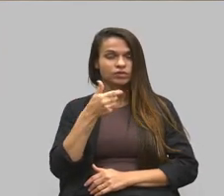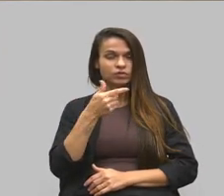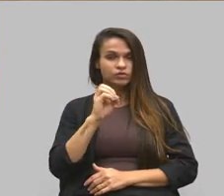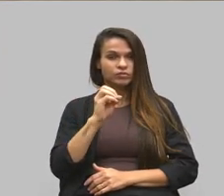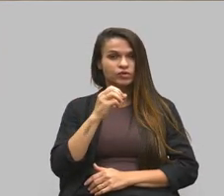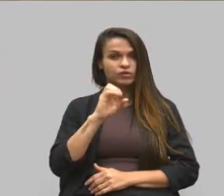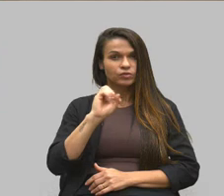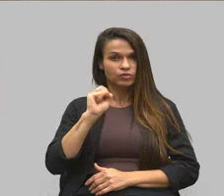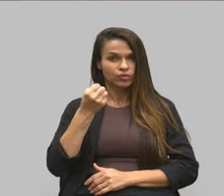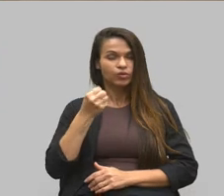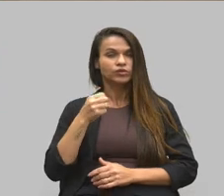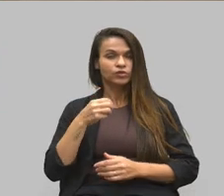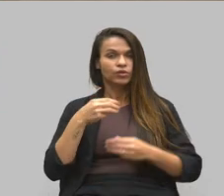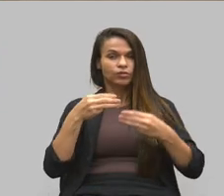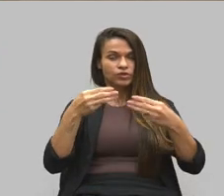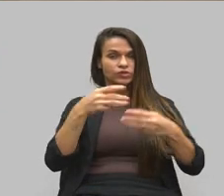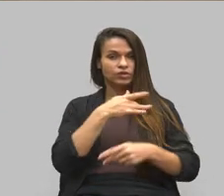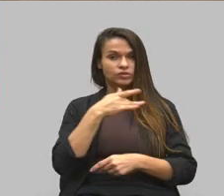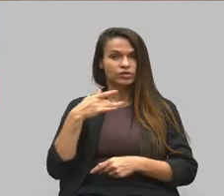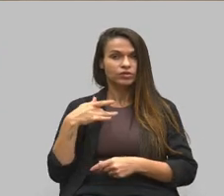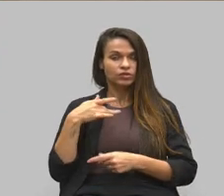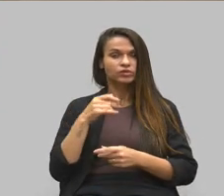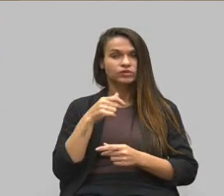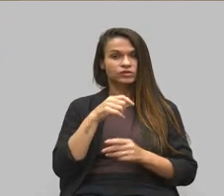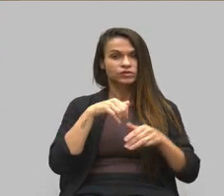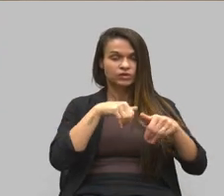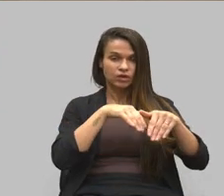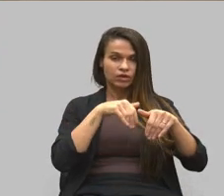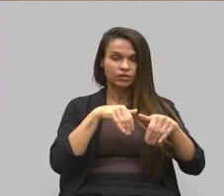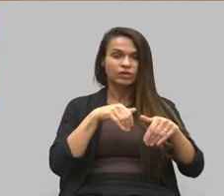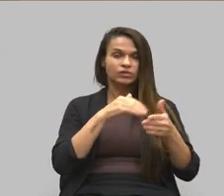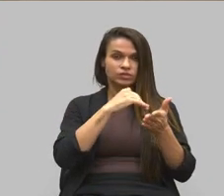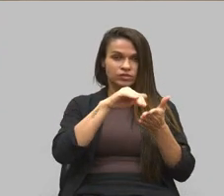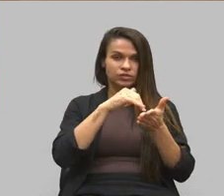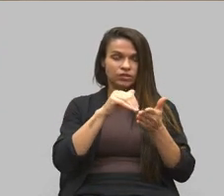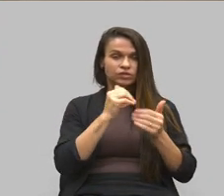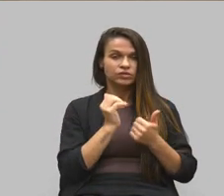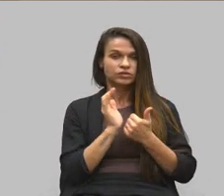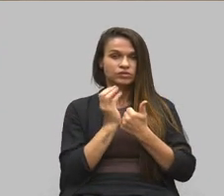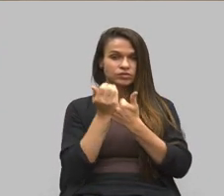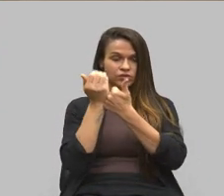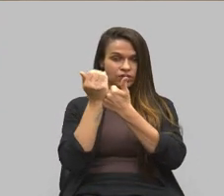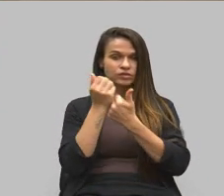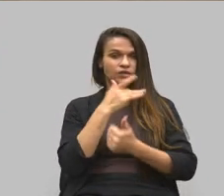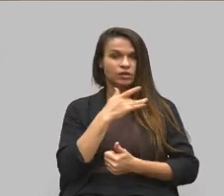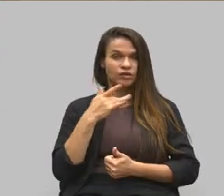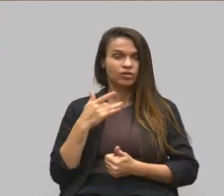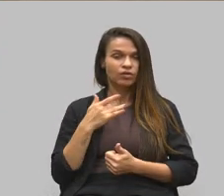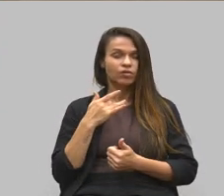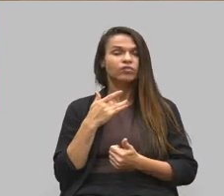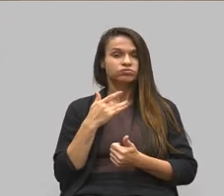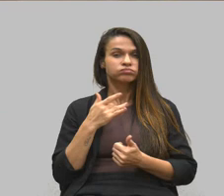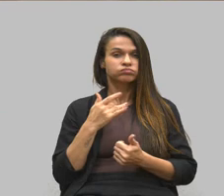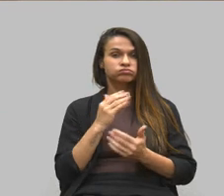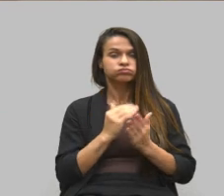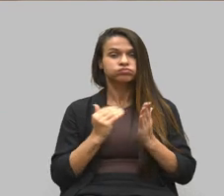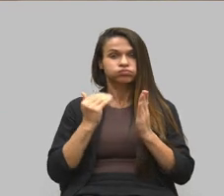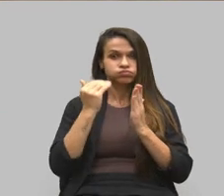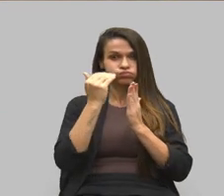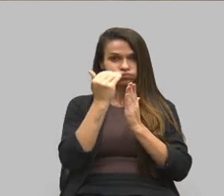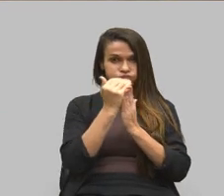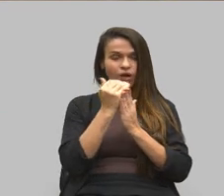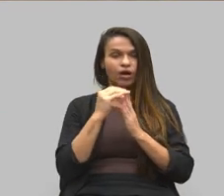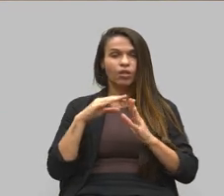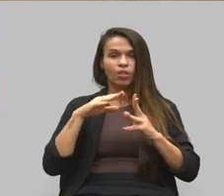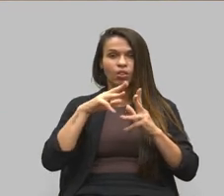Saúde e 370 de 2008 da Secretaria de Assistência à saúde aumenta disponibilização do binível para todas as